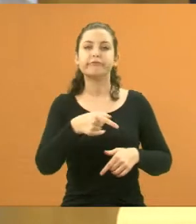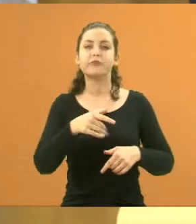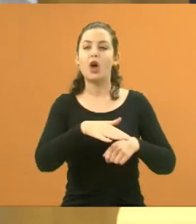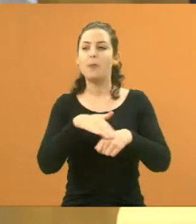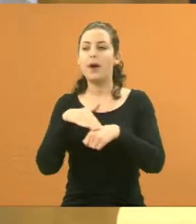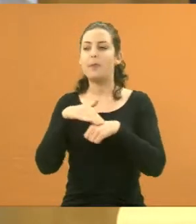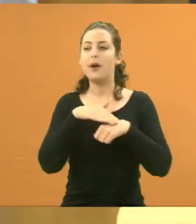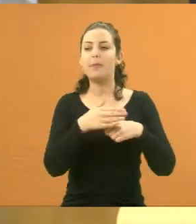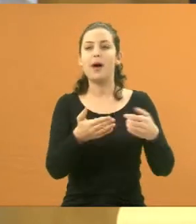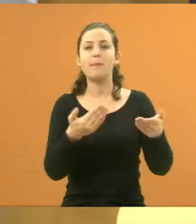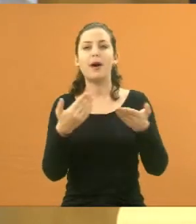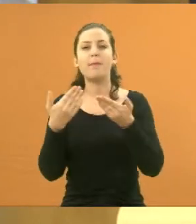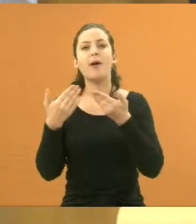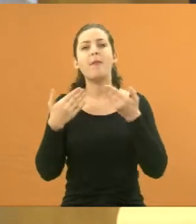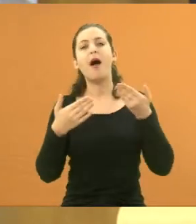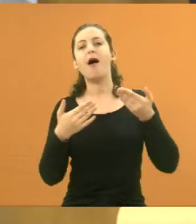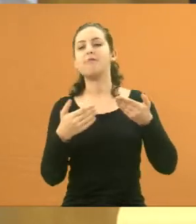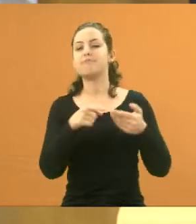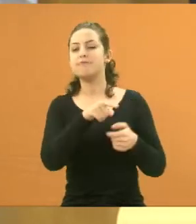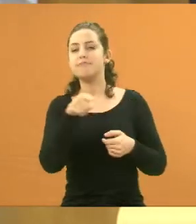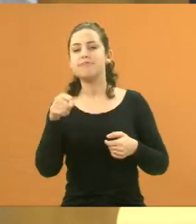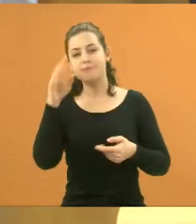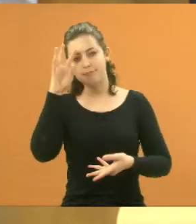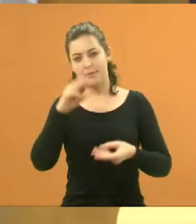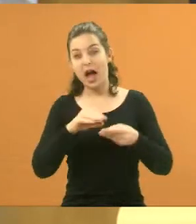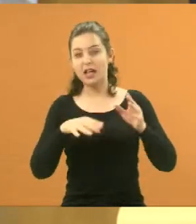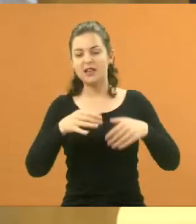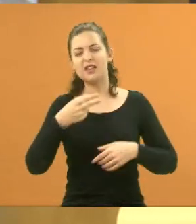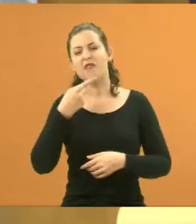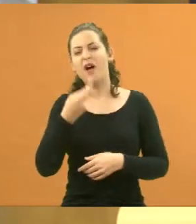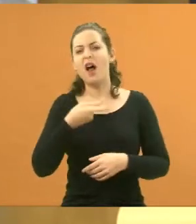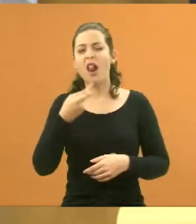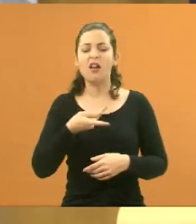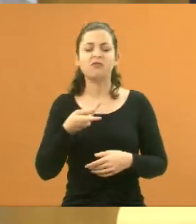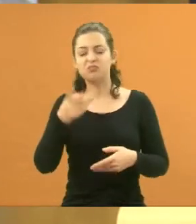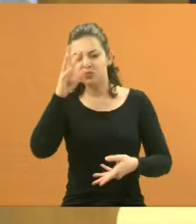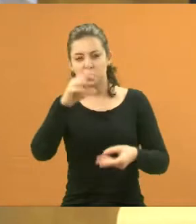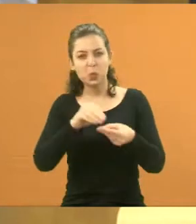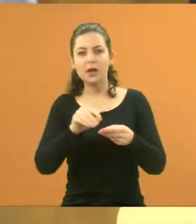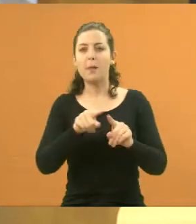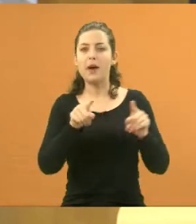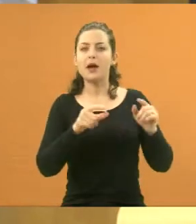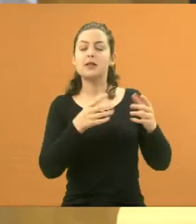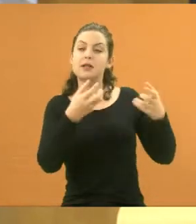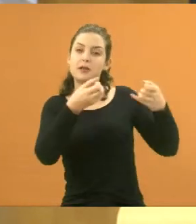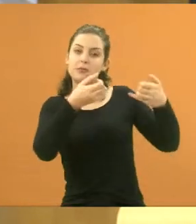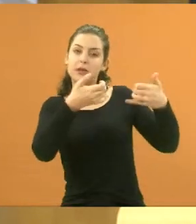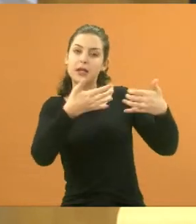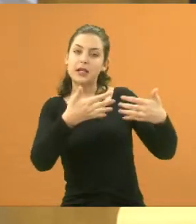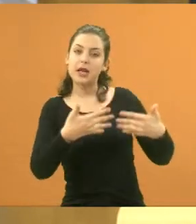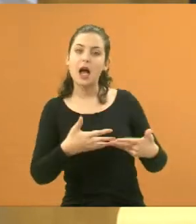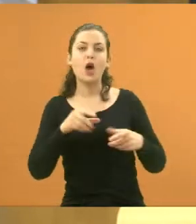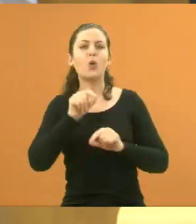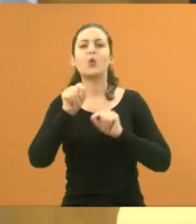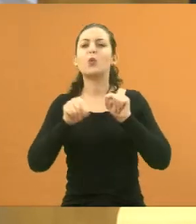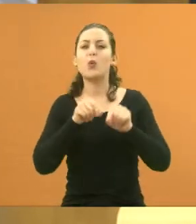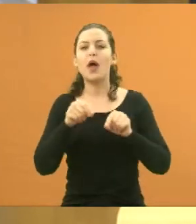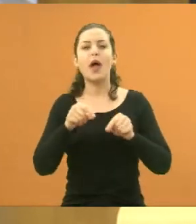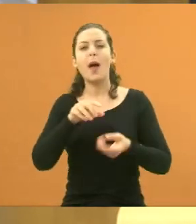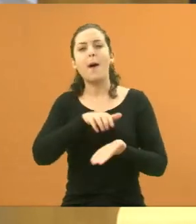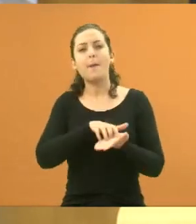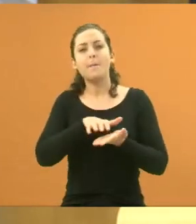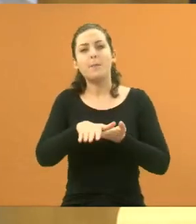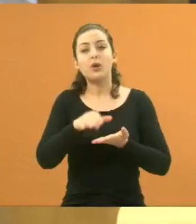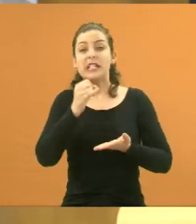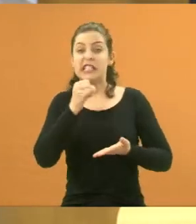com os moradores, e aí as pessoas vão entender, porque às vezes a gente falando aqui, as pessoas não compreendem o que é que essas multas sendo, vamos